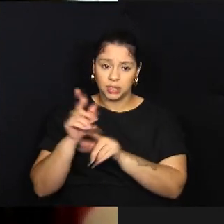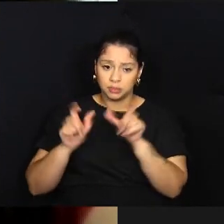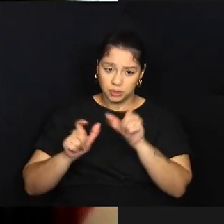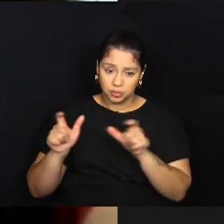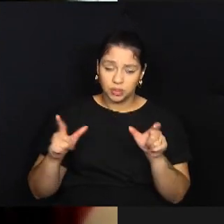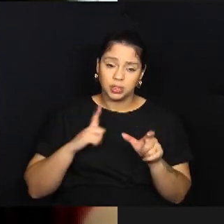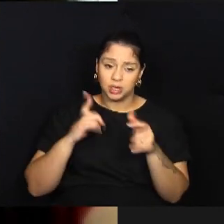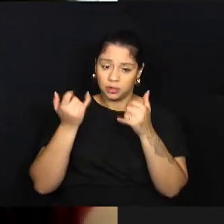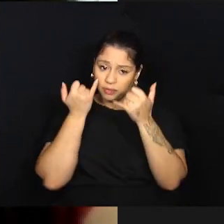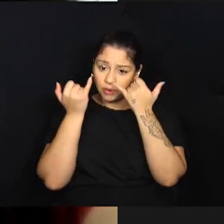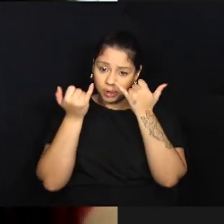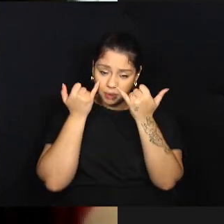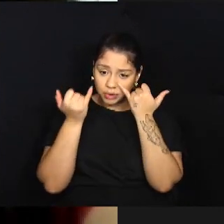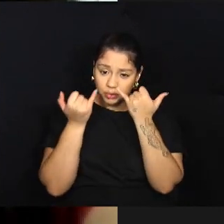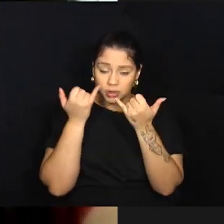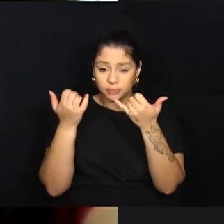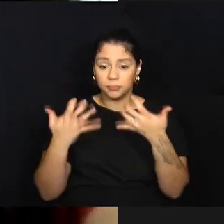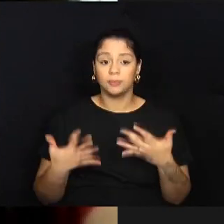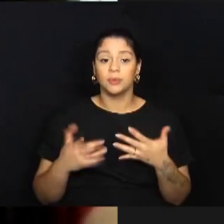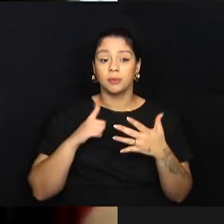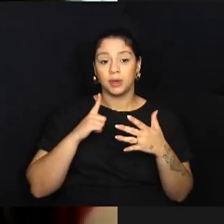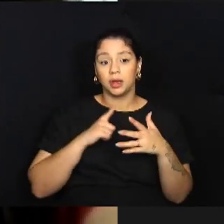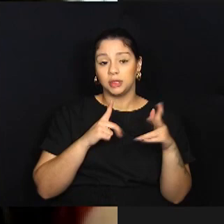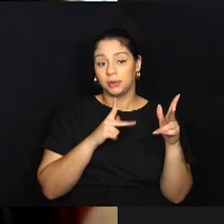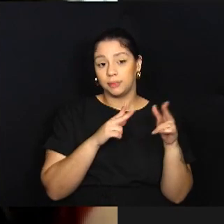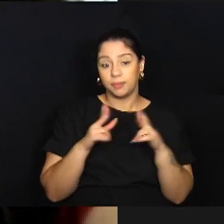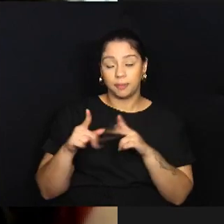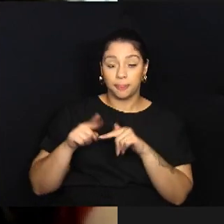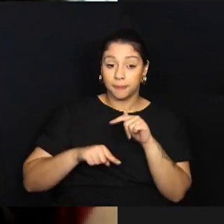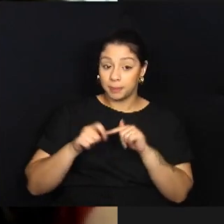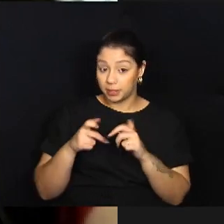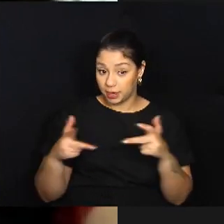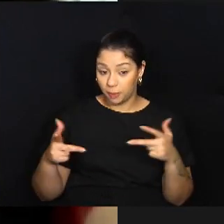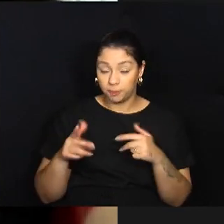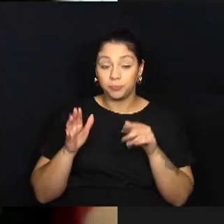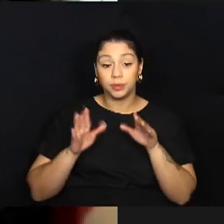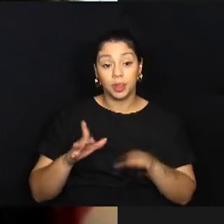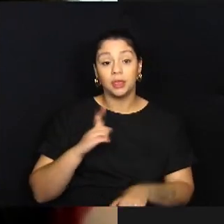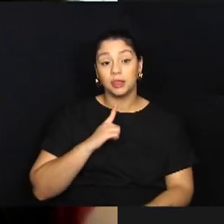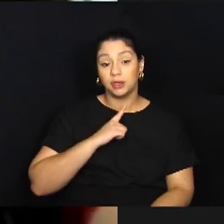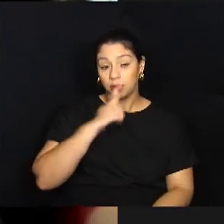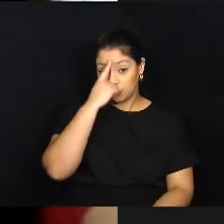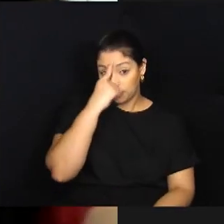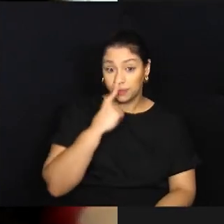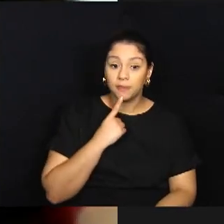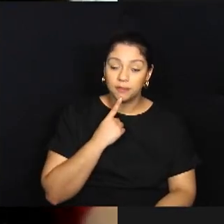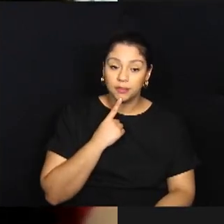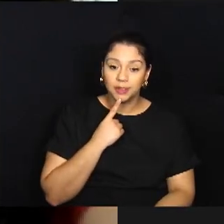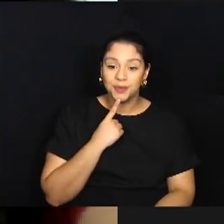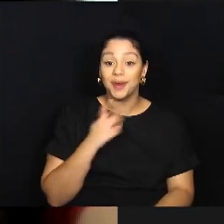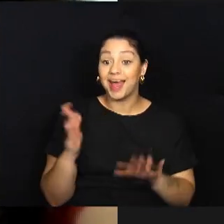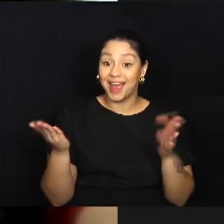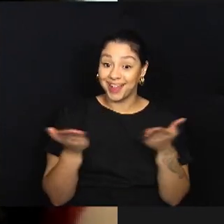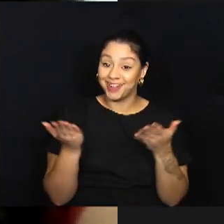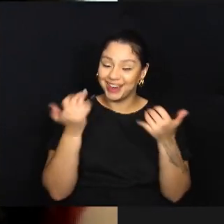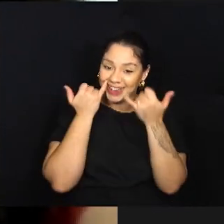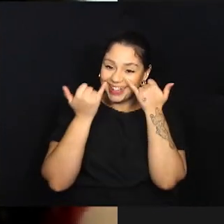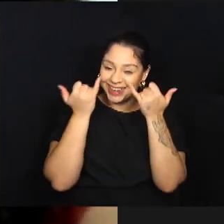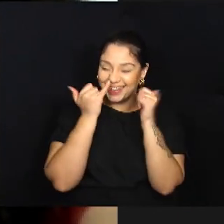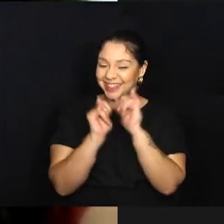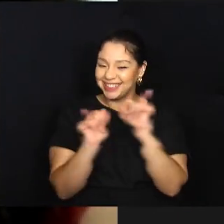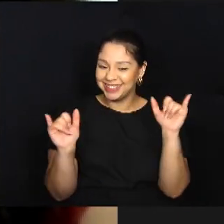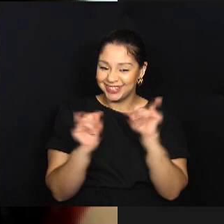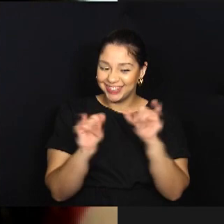mais informações para editar o material. A gente tem um perfil nas redes sociais, vamos fazer propaganda aqui agora, né? O